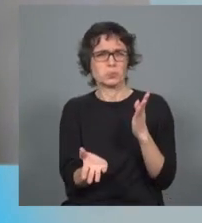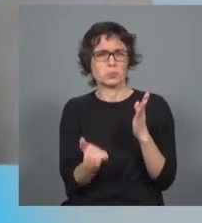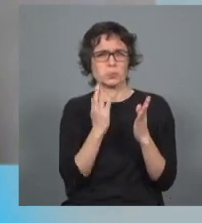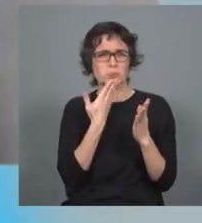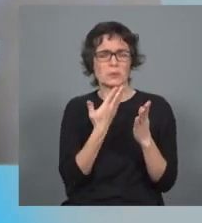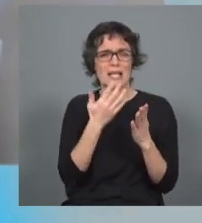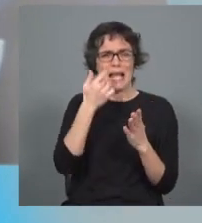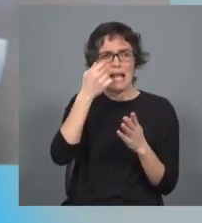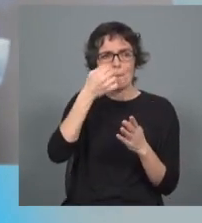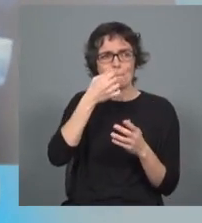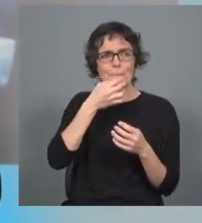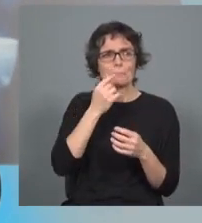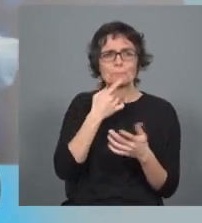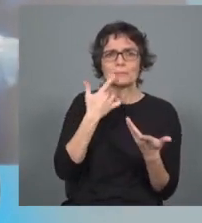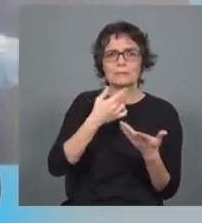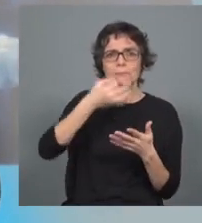a uma ampliação da